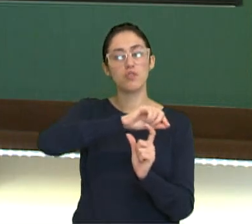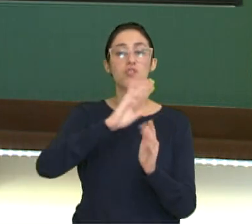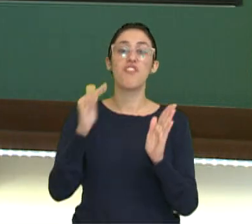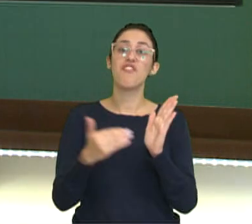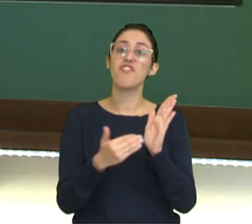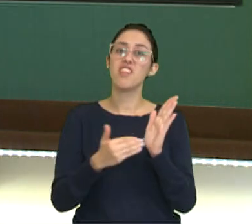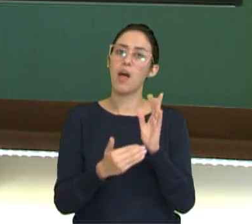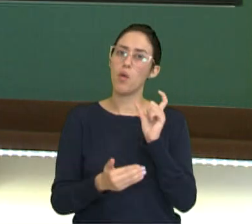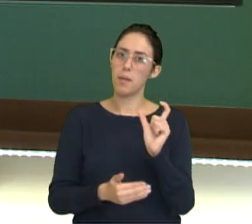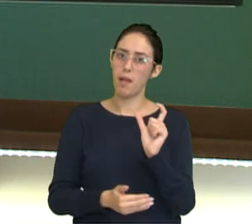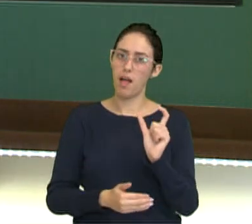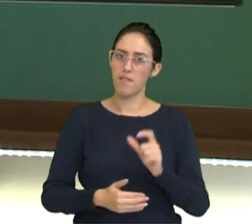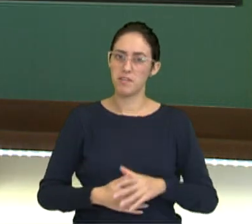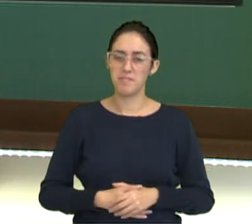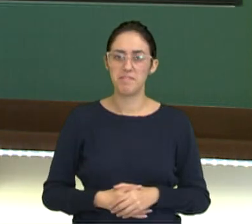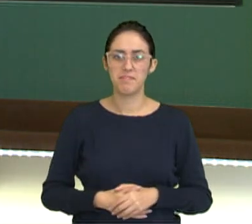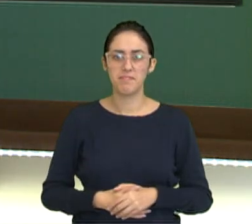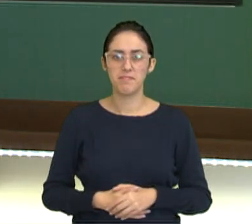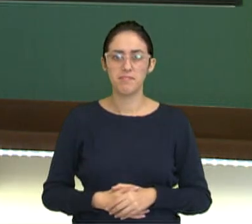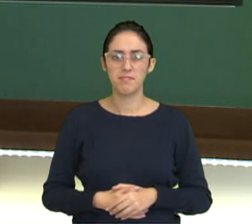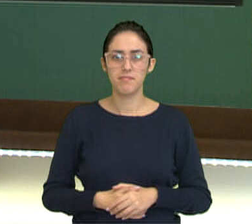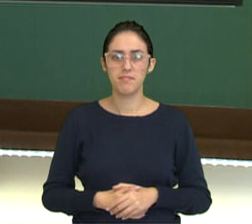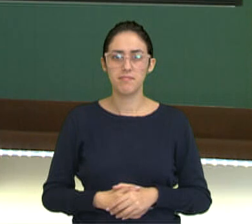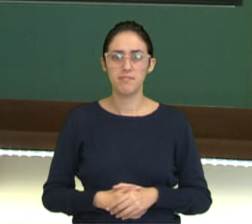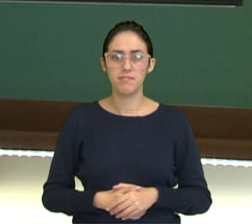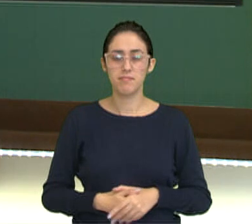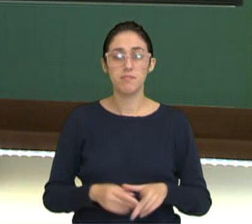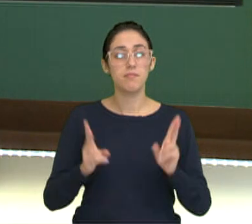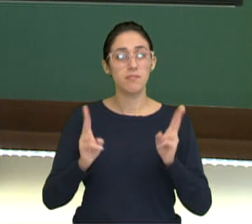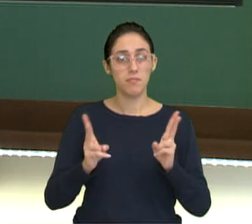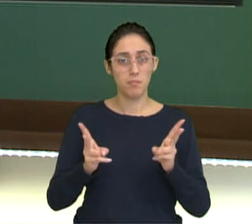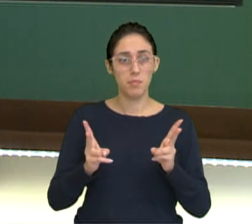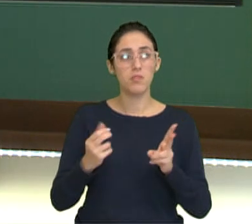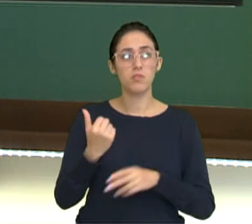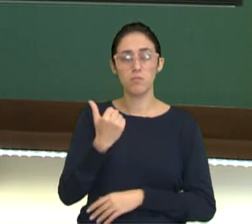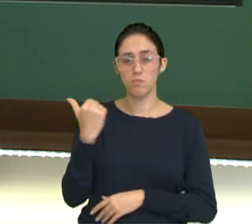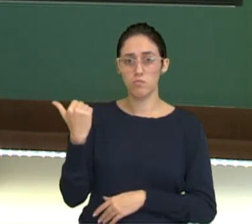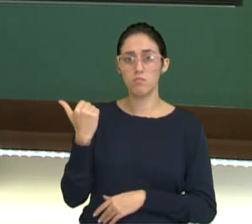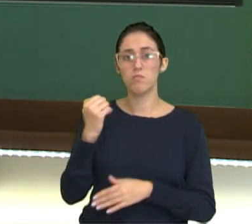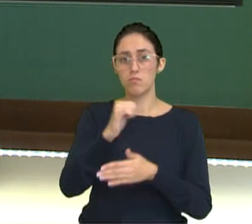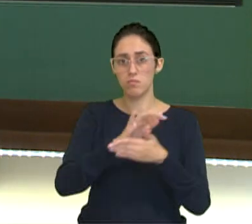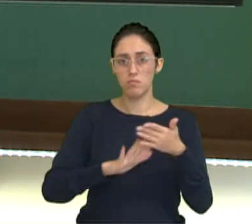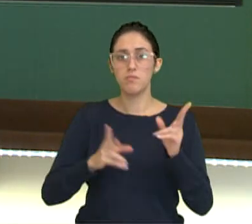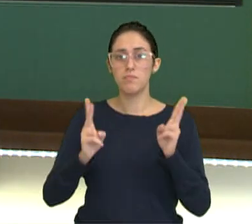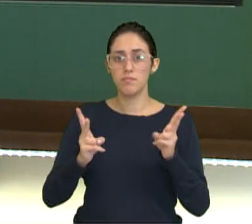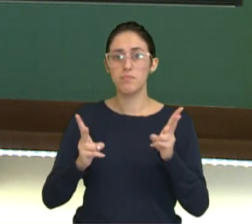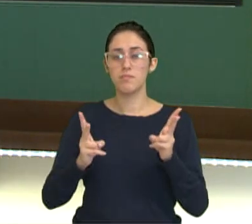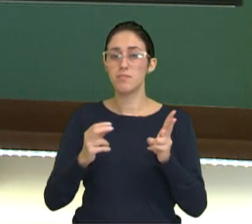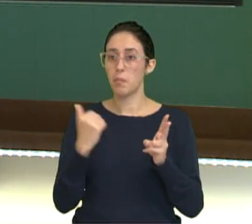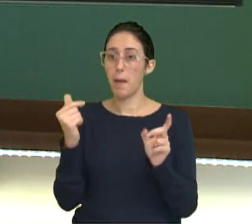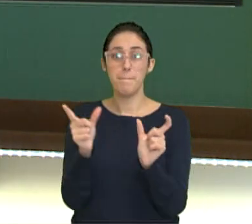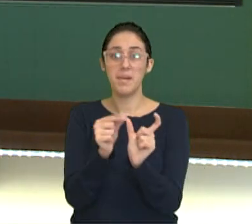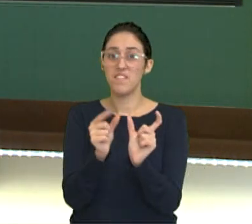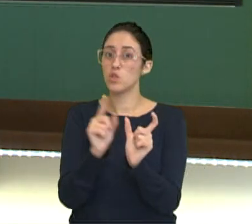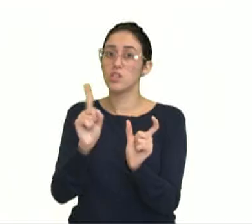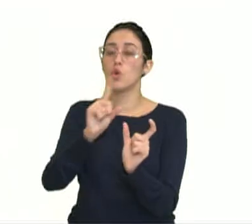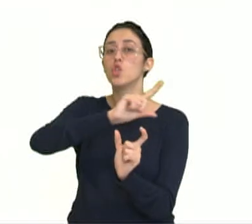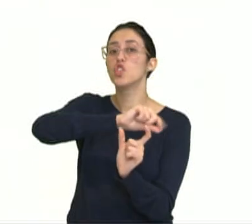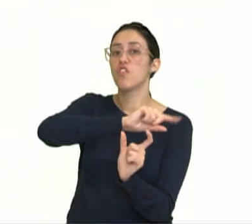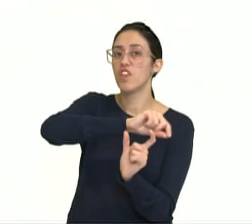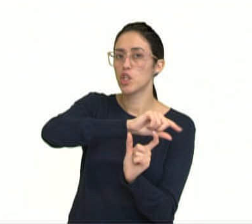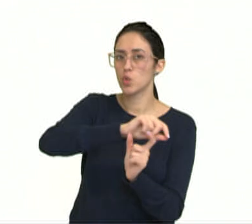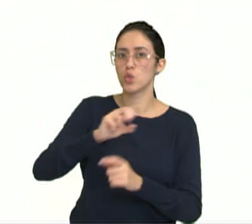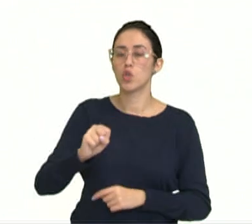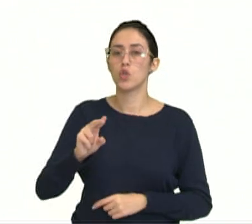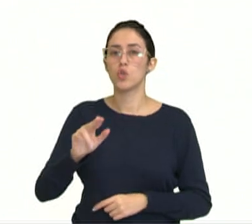coloca no final da palavra, tá bom? Mesma coisa do exercício anterior, pessoal, só que aqui não são prefixos, sim sufixos. Leiam